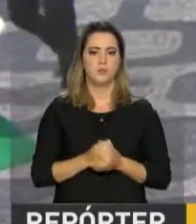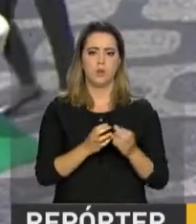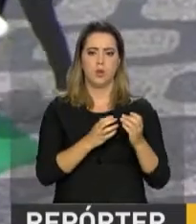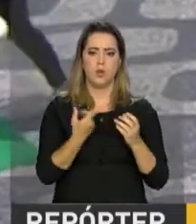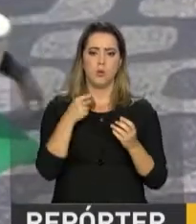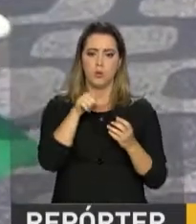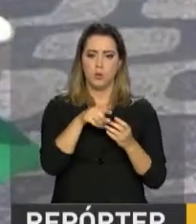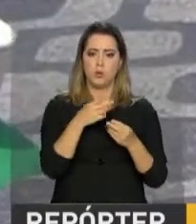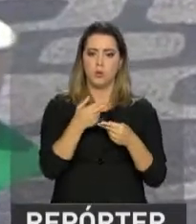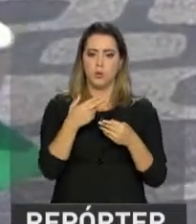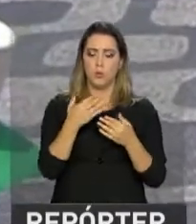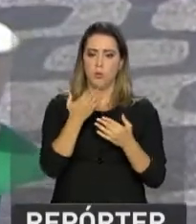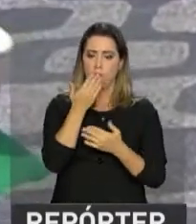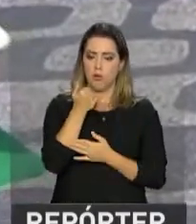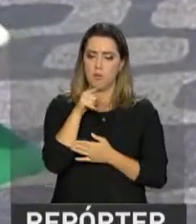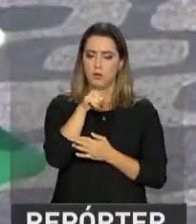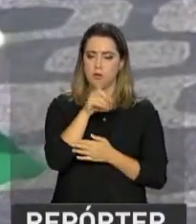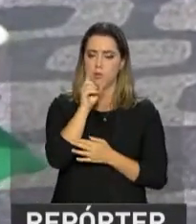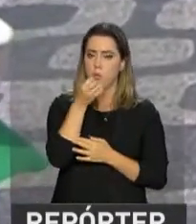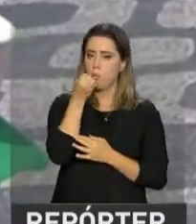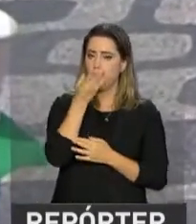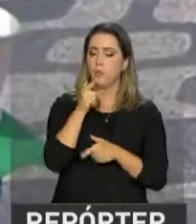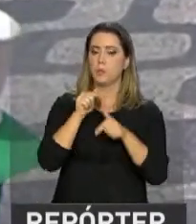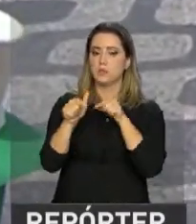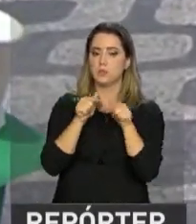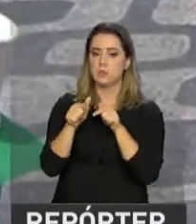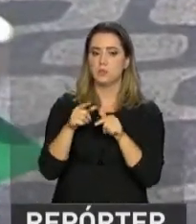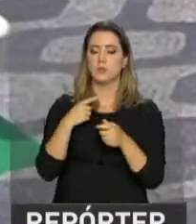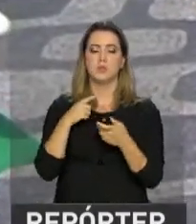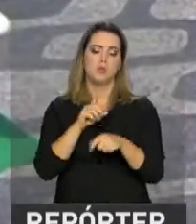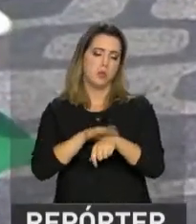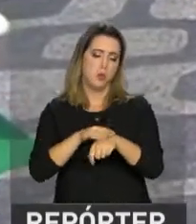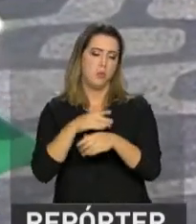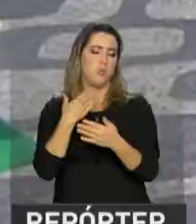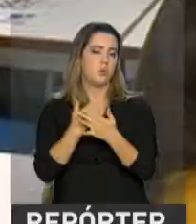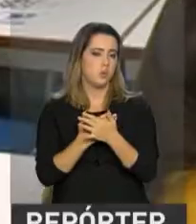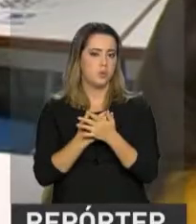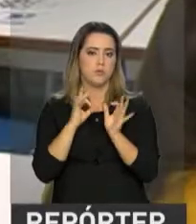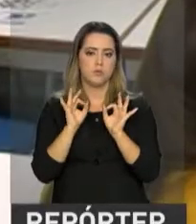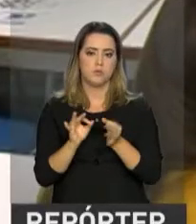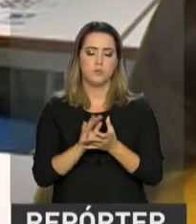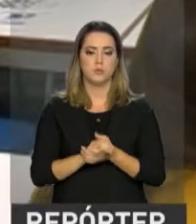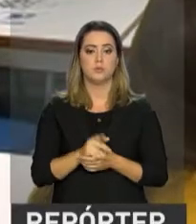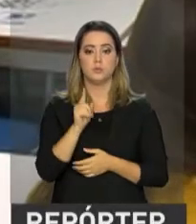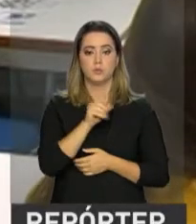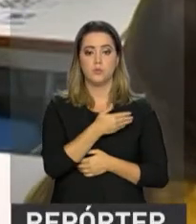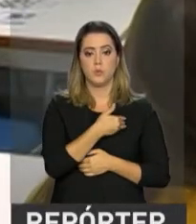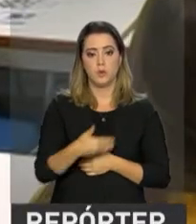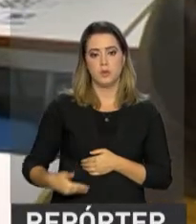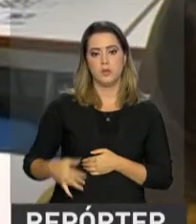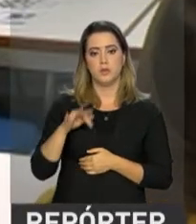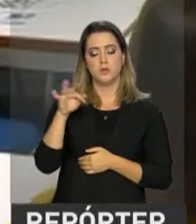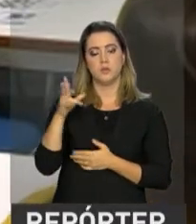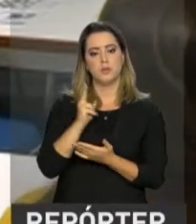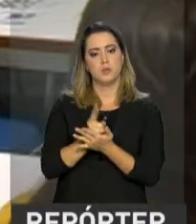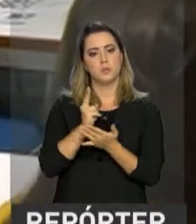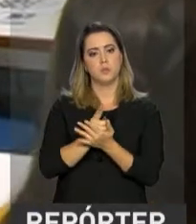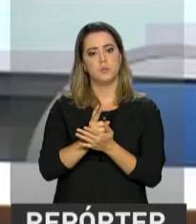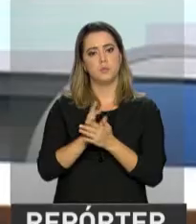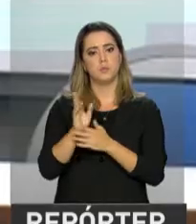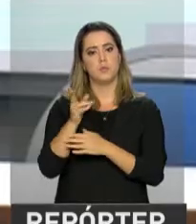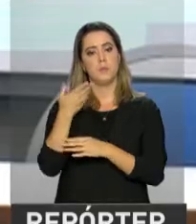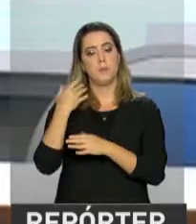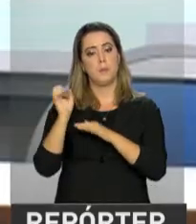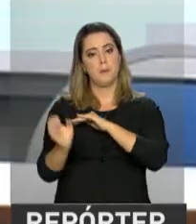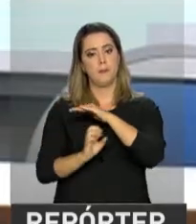para trabalhar e eu tenho tempo pra estudar também entendeu segundo o governo federal mesmo empreendimentos